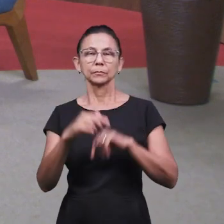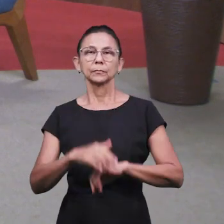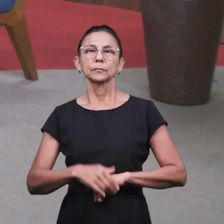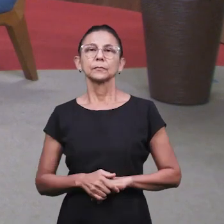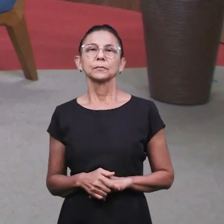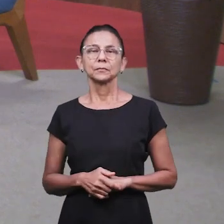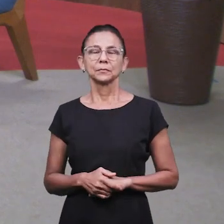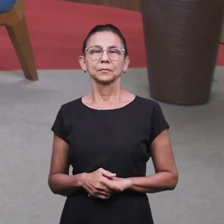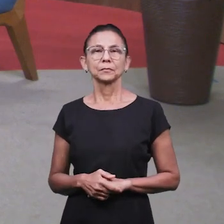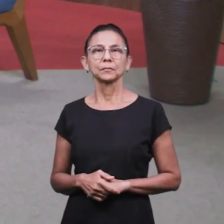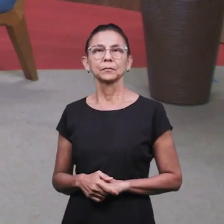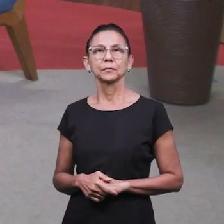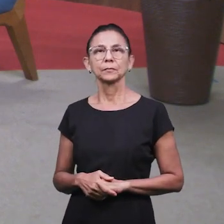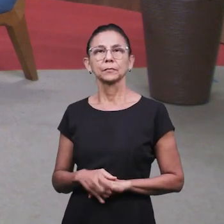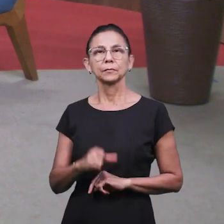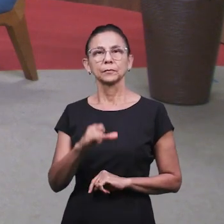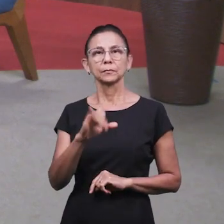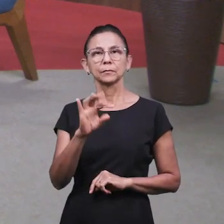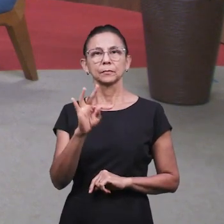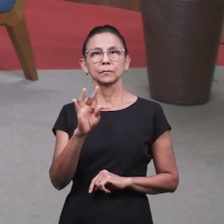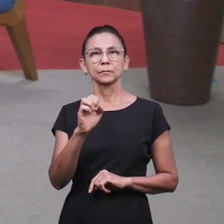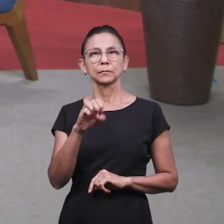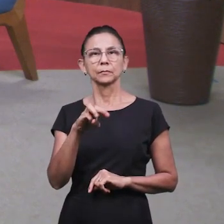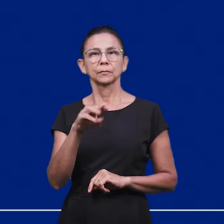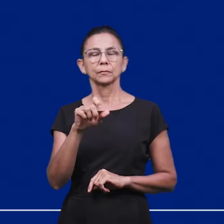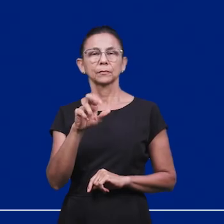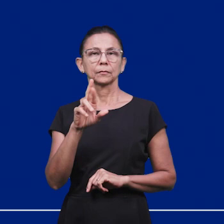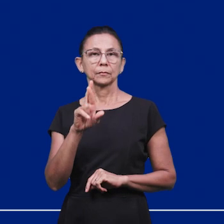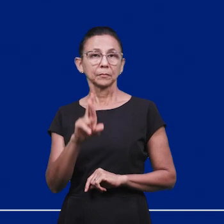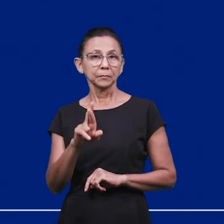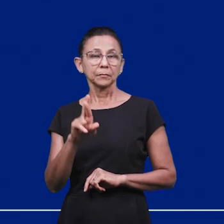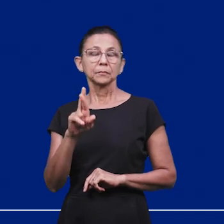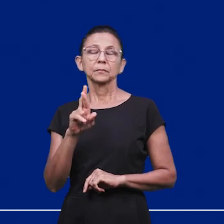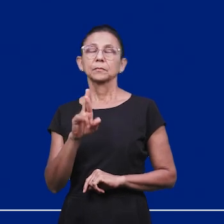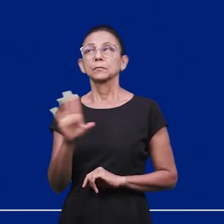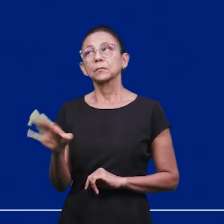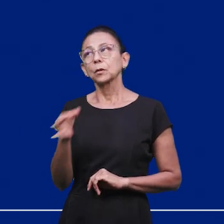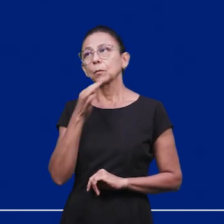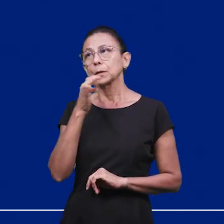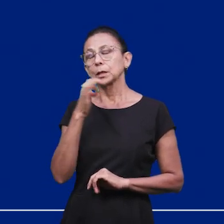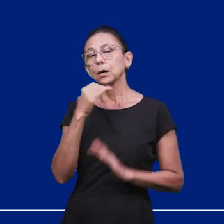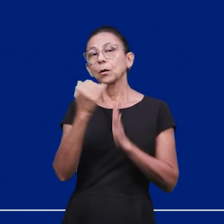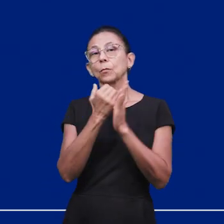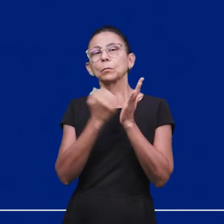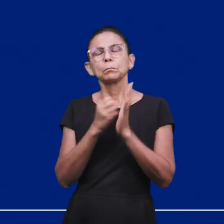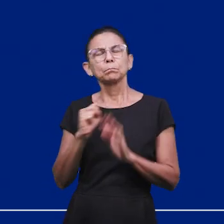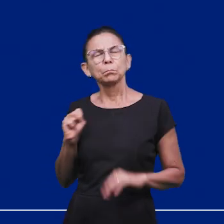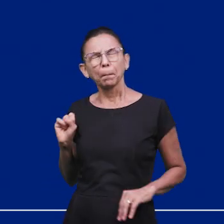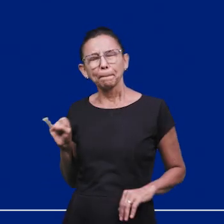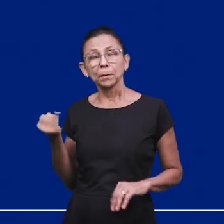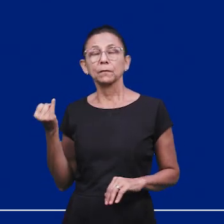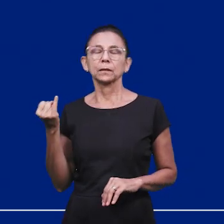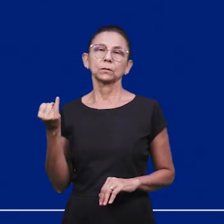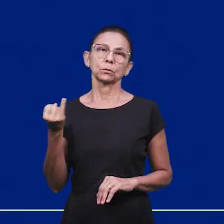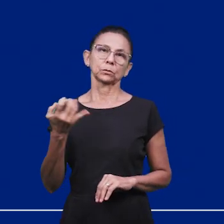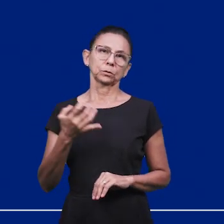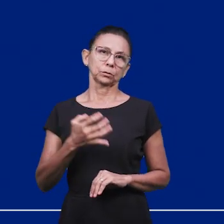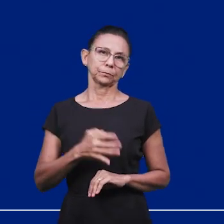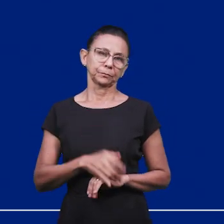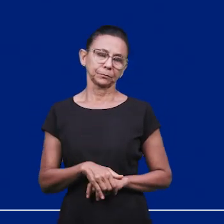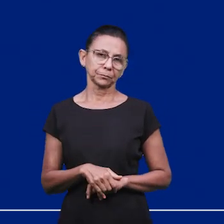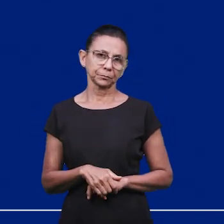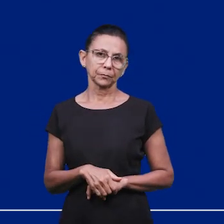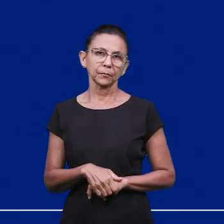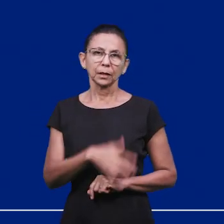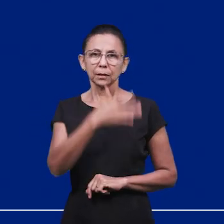Tamar Rosa Amâncio. E Tamar diz o seguinte: o programa é, para mim, muito proveitoso, pois